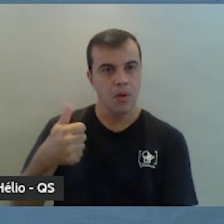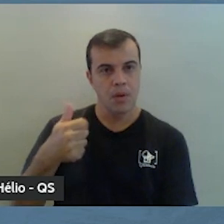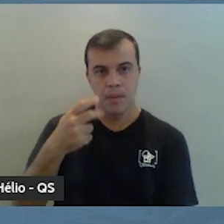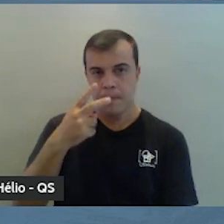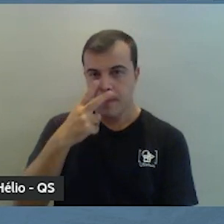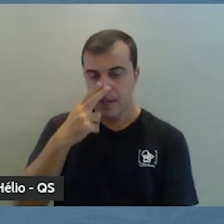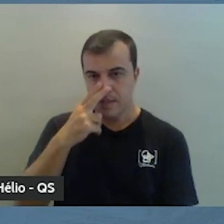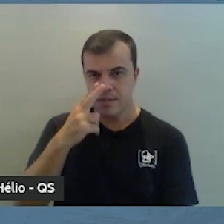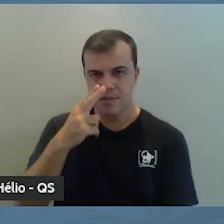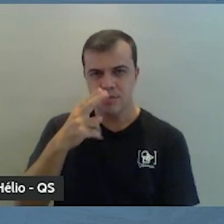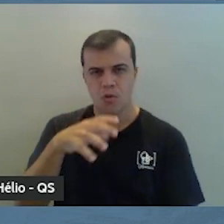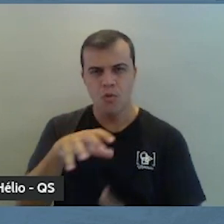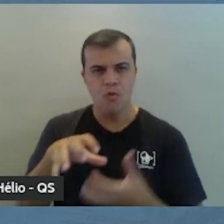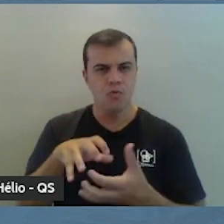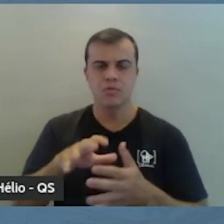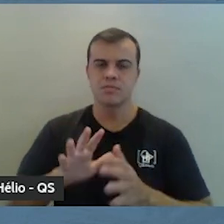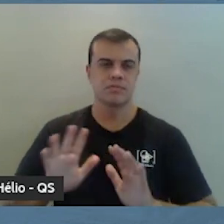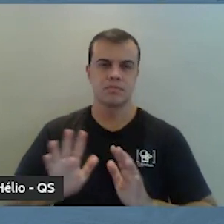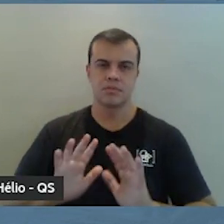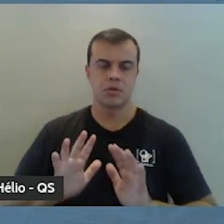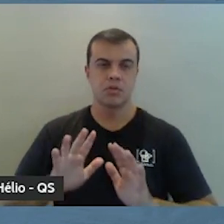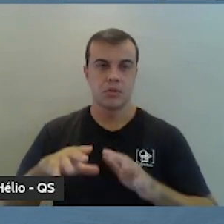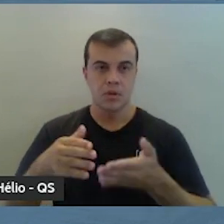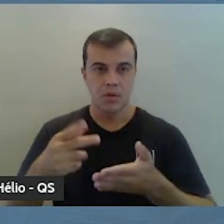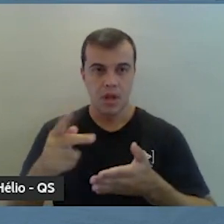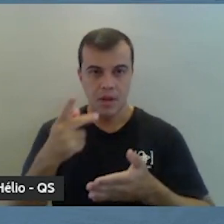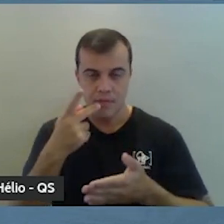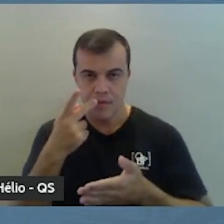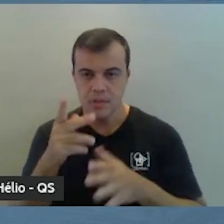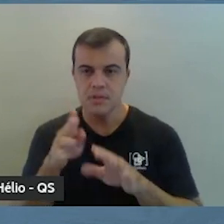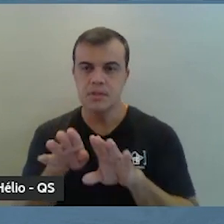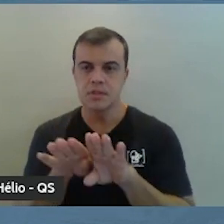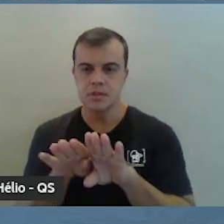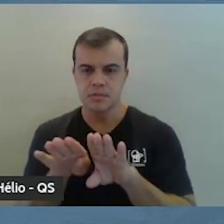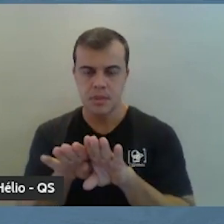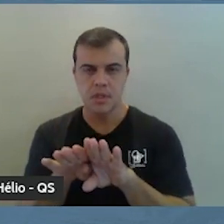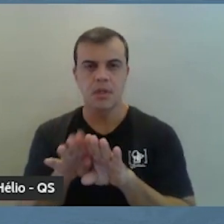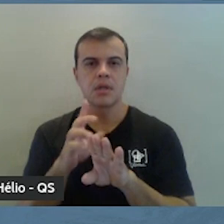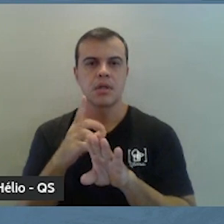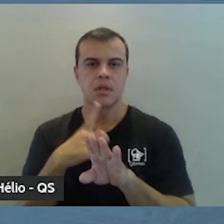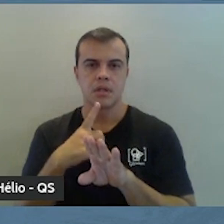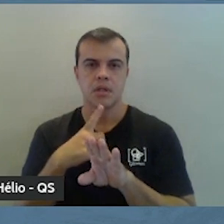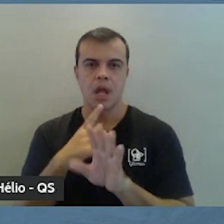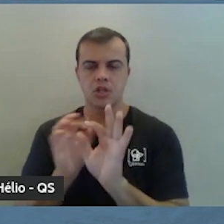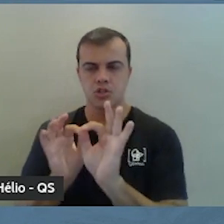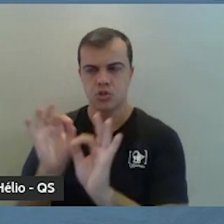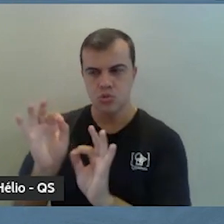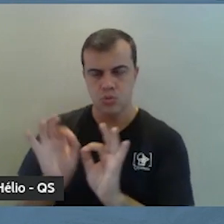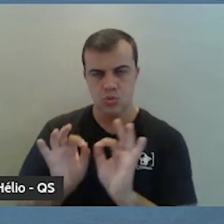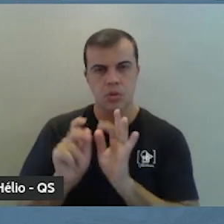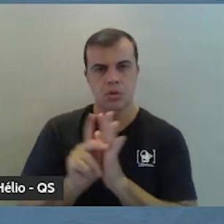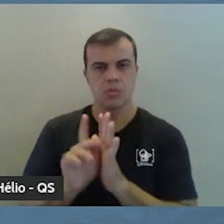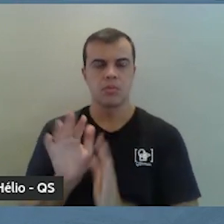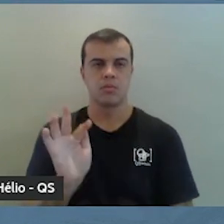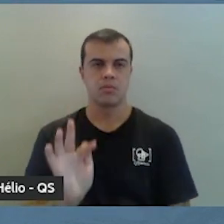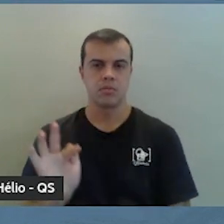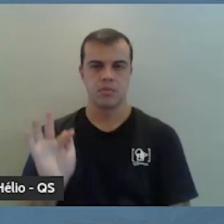maneira caótica, mas não é. Então, ela trabalha também, ainda tem estruturas academicistas.